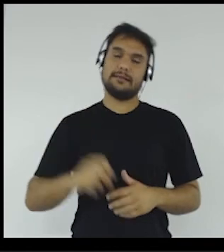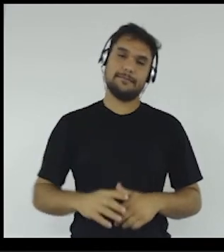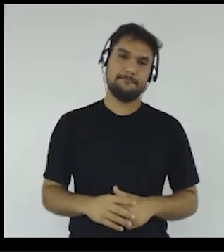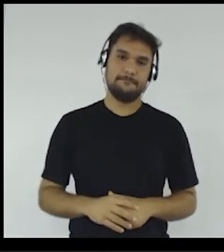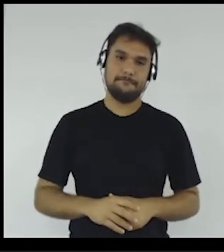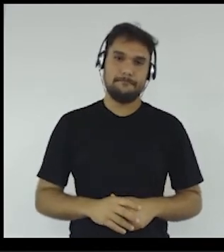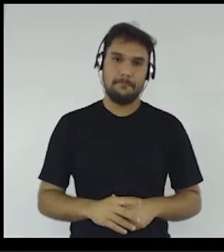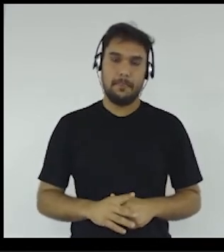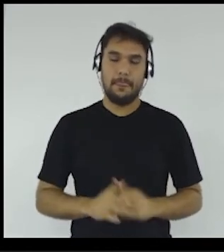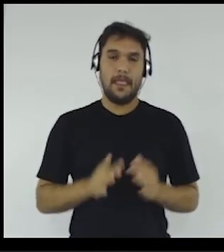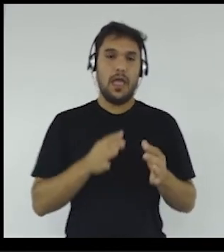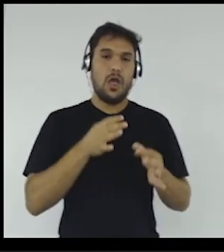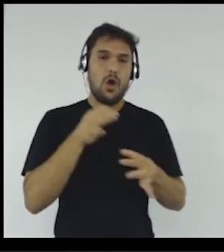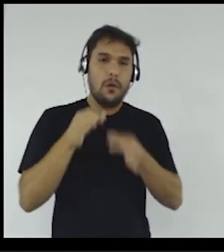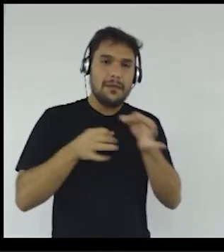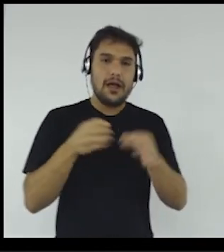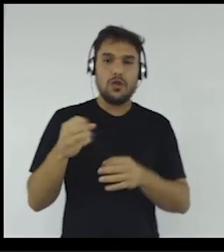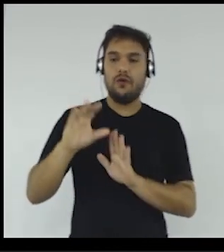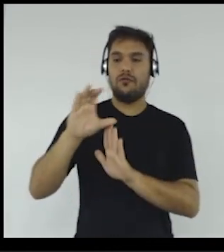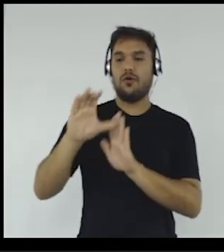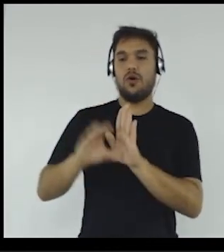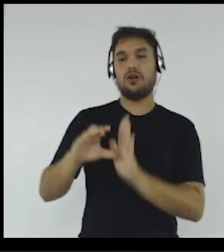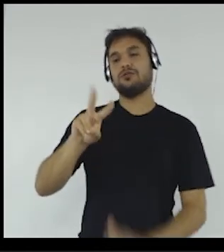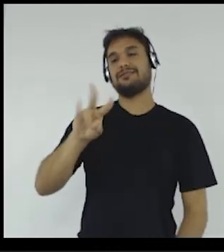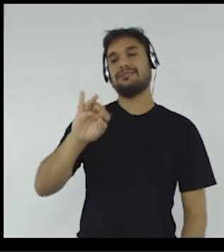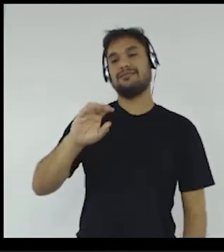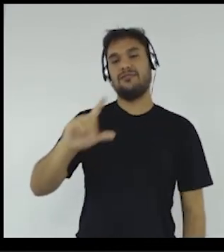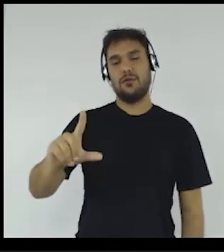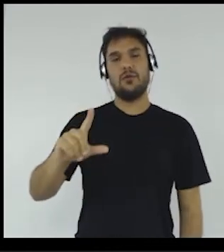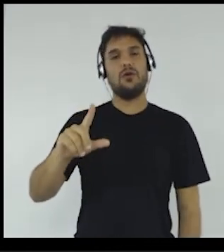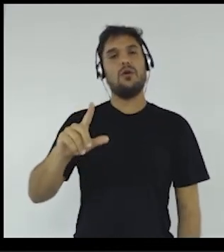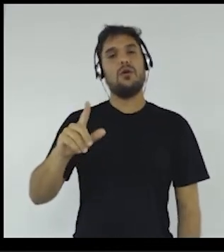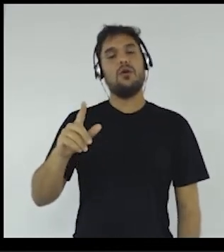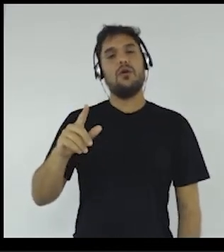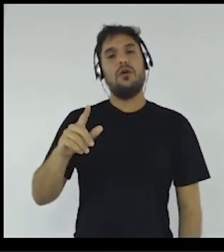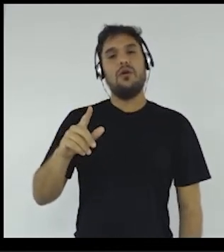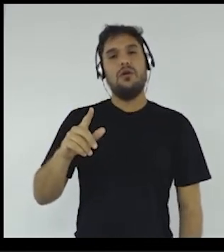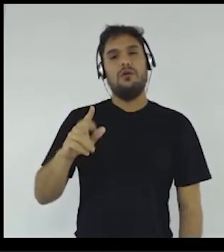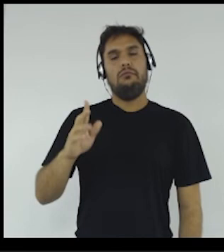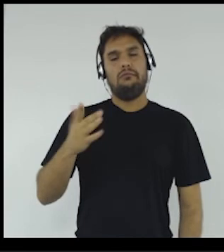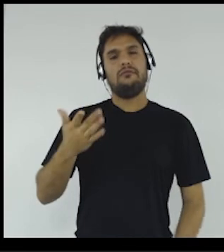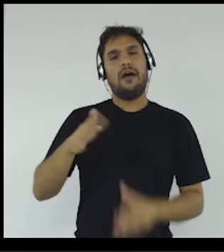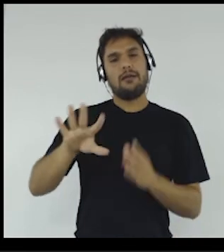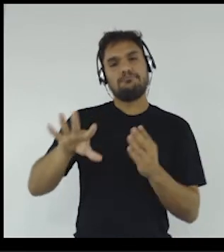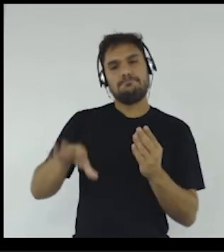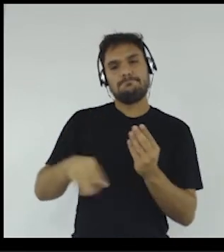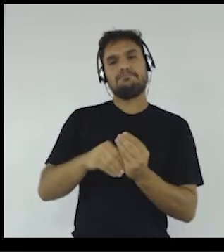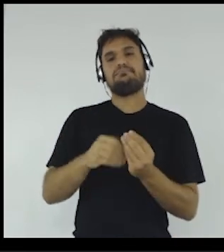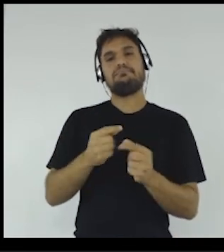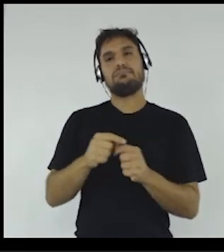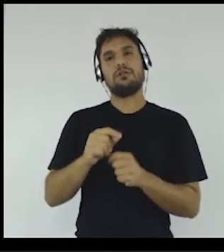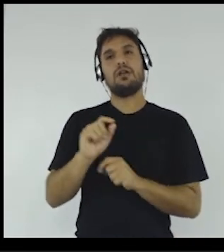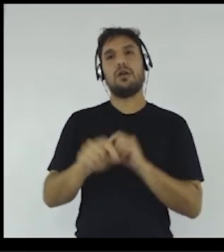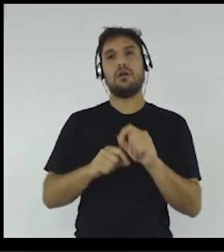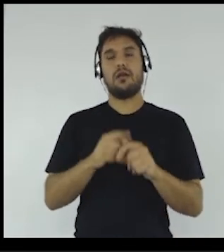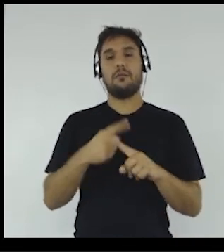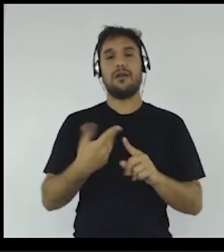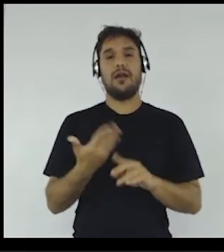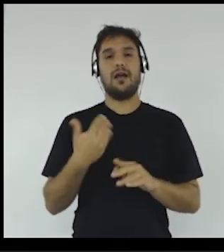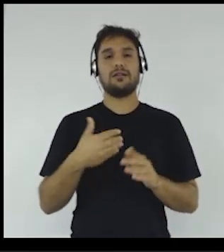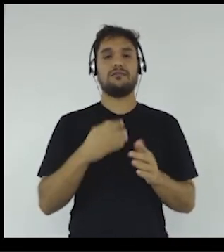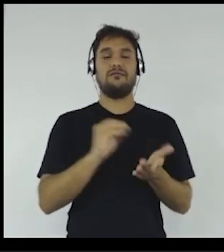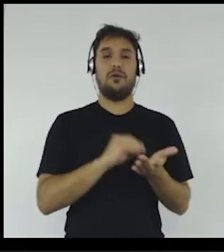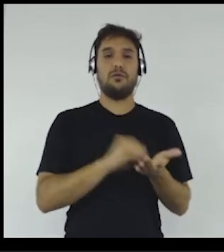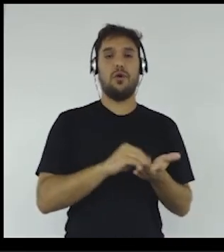comentários ao novo Código Civil, com sua habitual maestria, vem preencher uma lacuna surgida com a alteração do